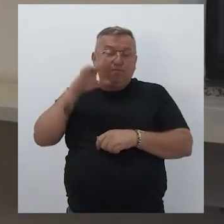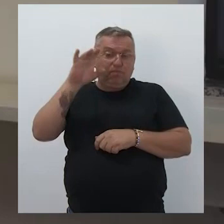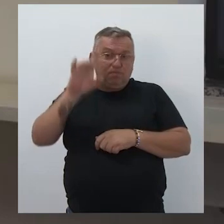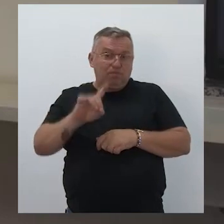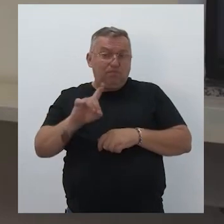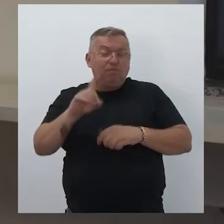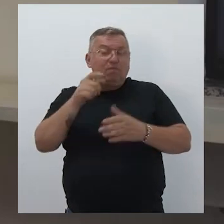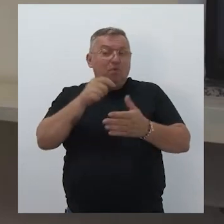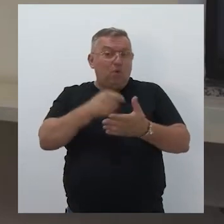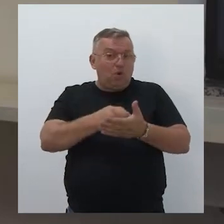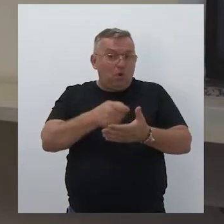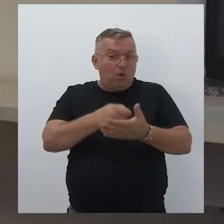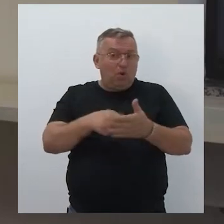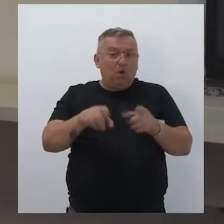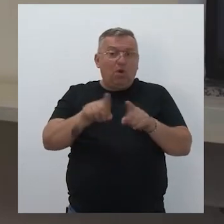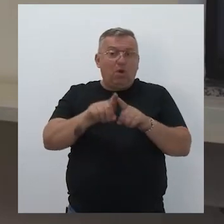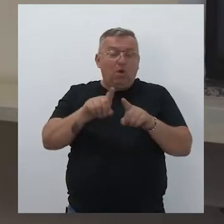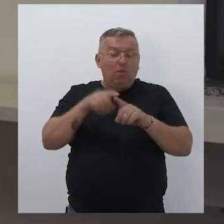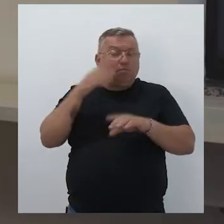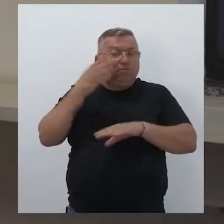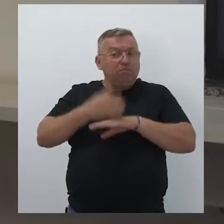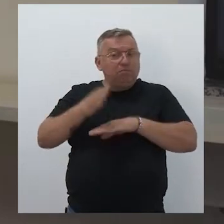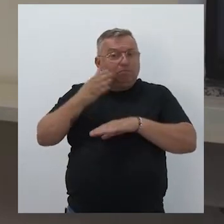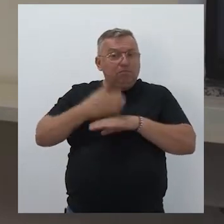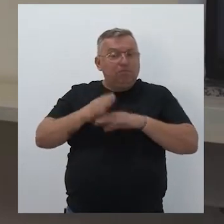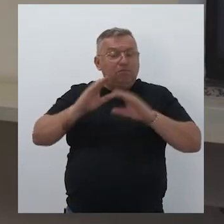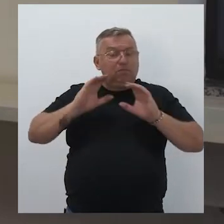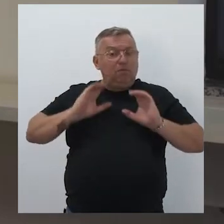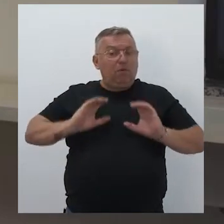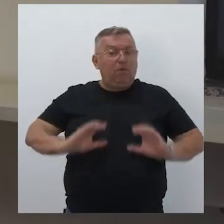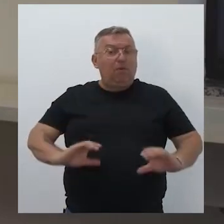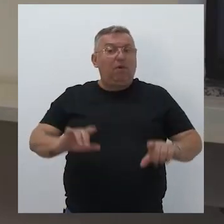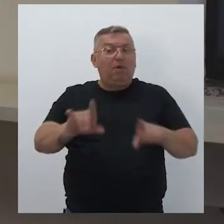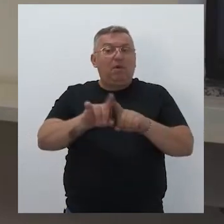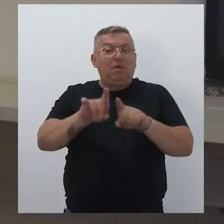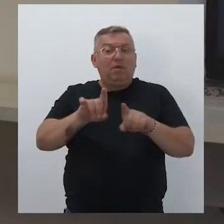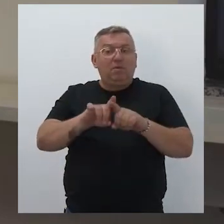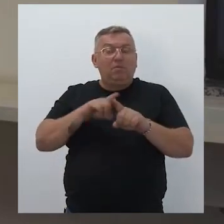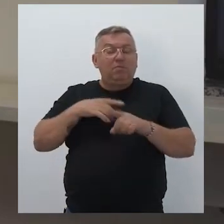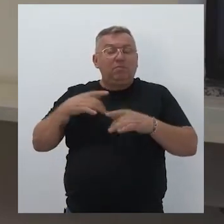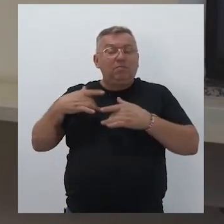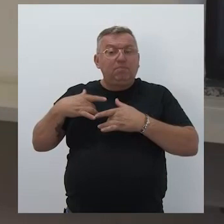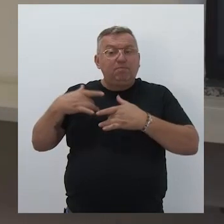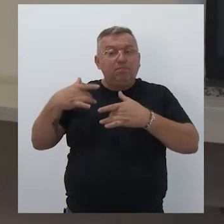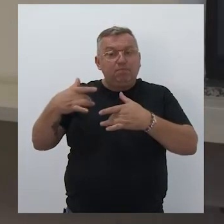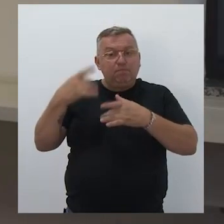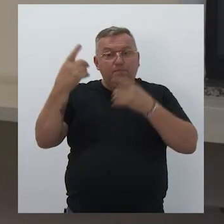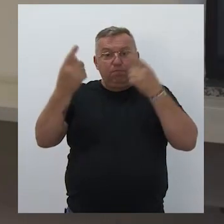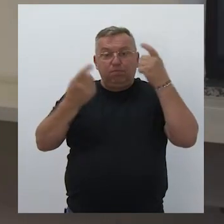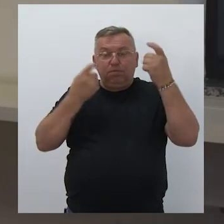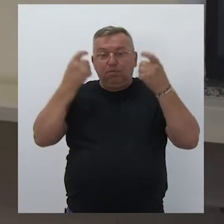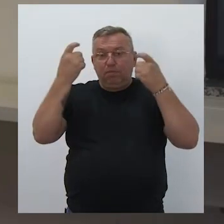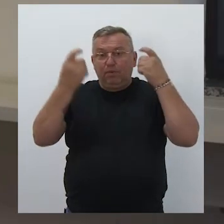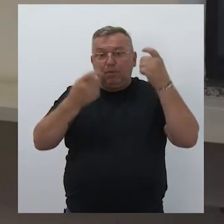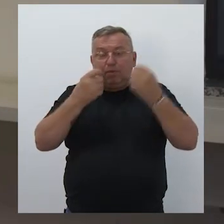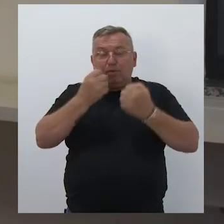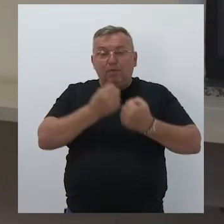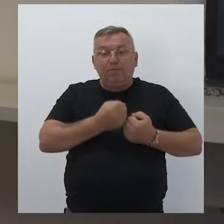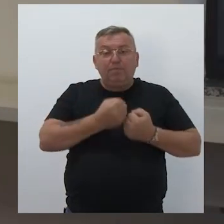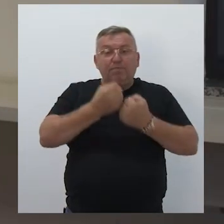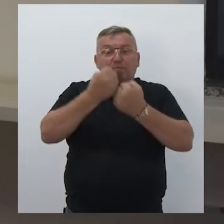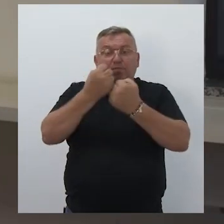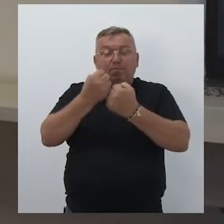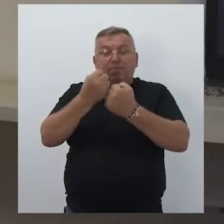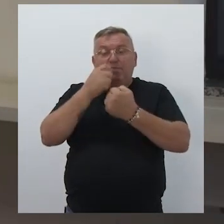e deveres, de exercerem a sua cidadania com solidariedade, com a preocupação com a